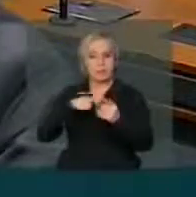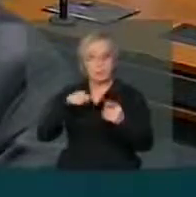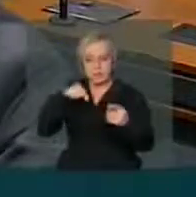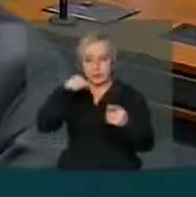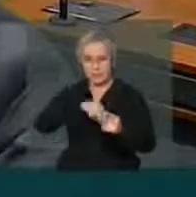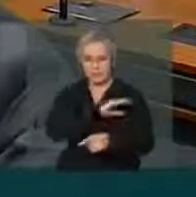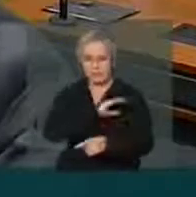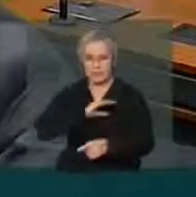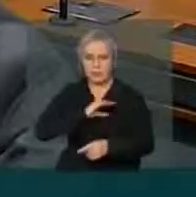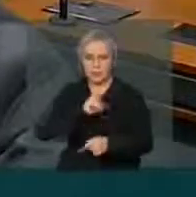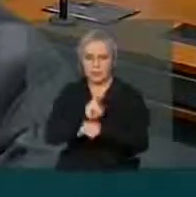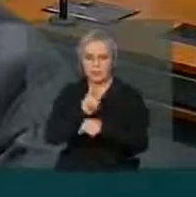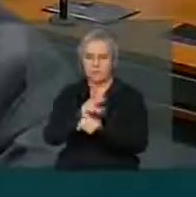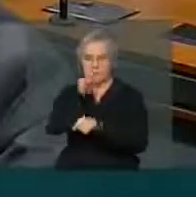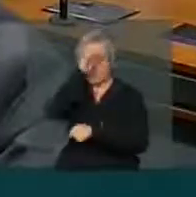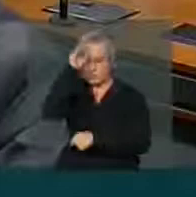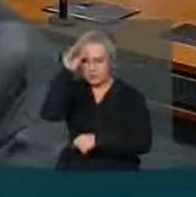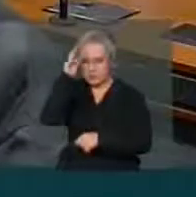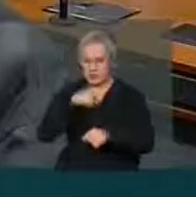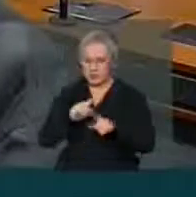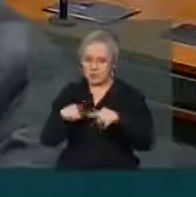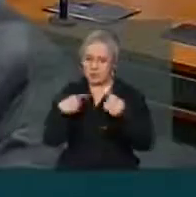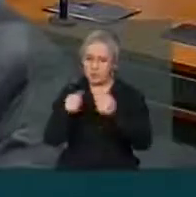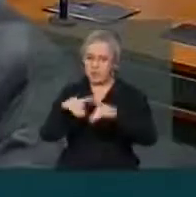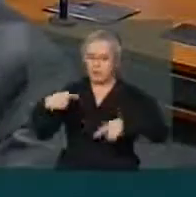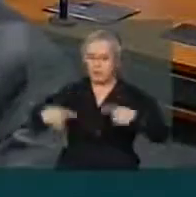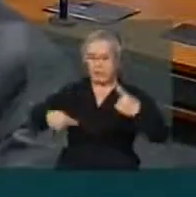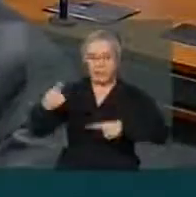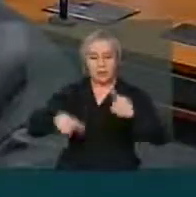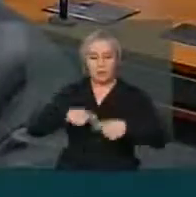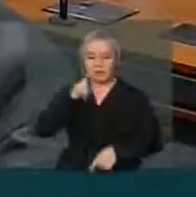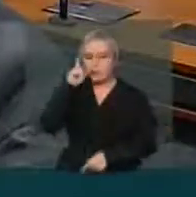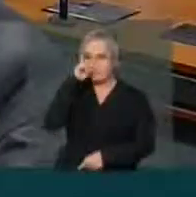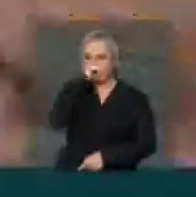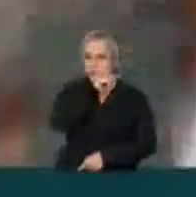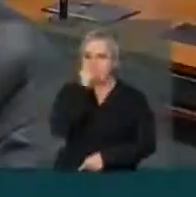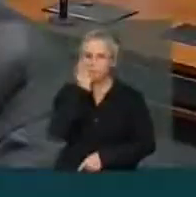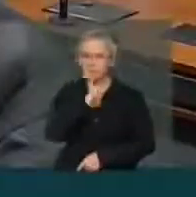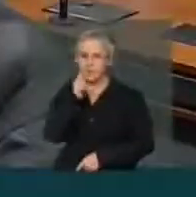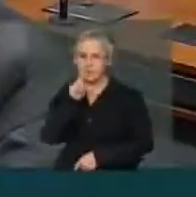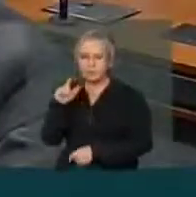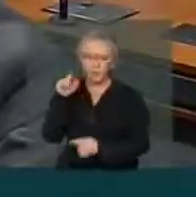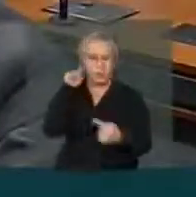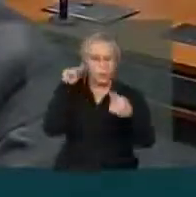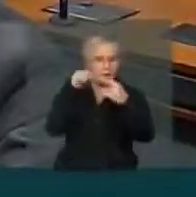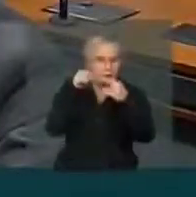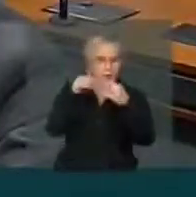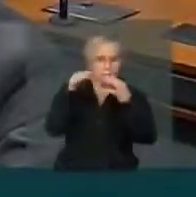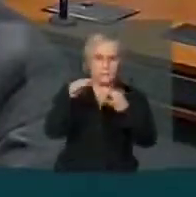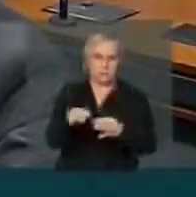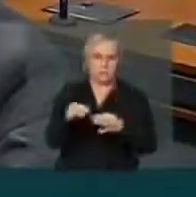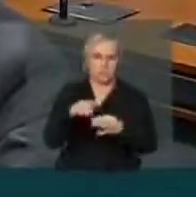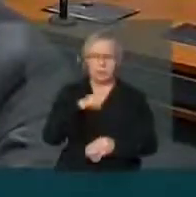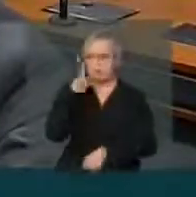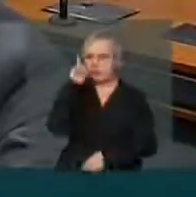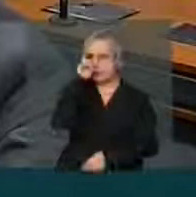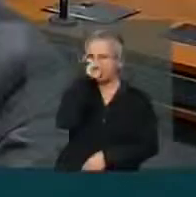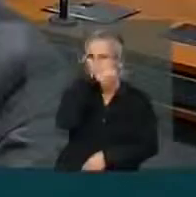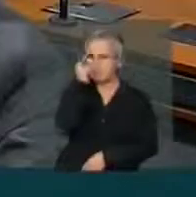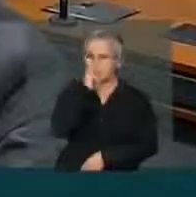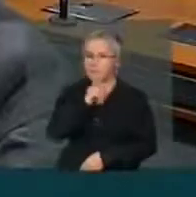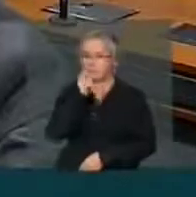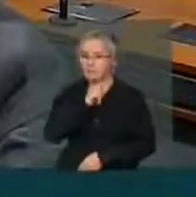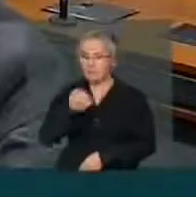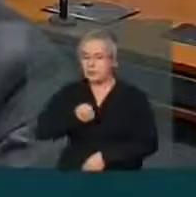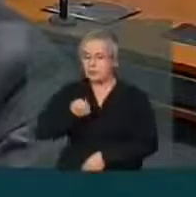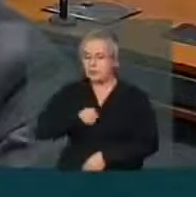Defesa do Consumidor de audiências públicas que a gente tem dificuldade de chegar a um denominador comum. A gente tem efetivamente dificuldade de chegar a números, dados